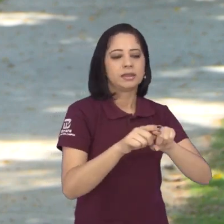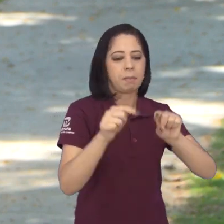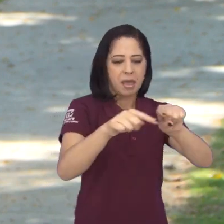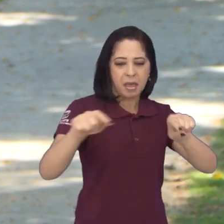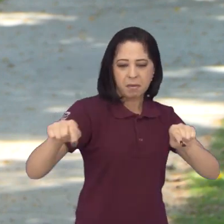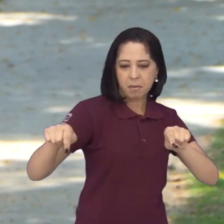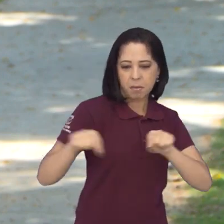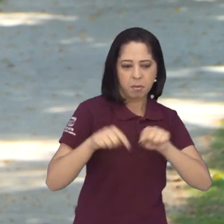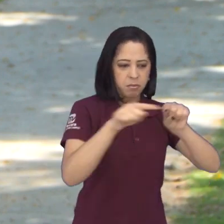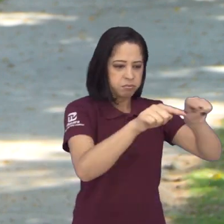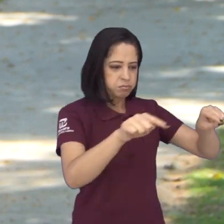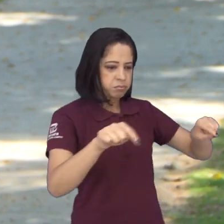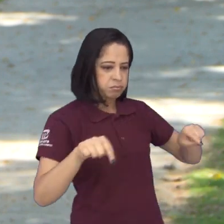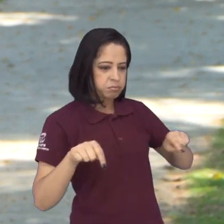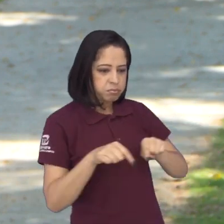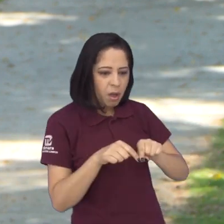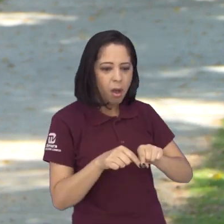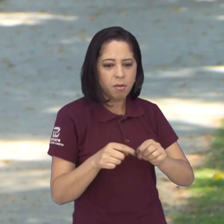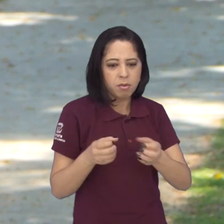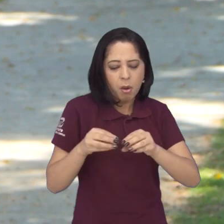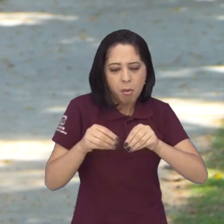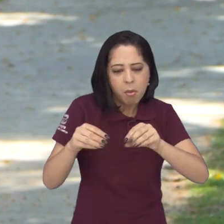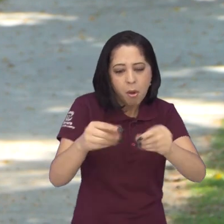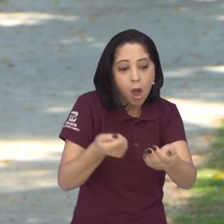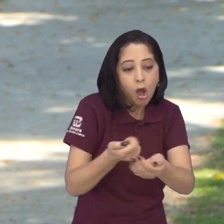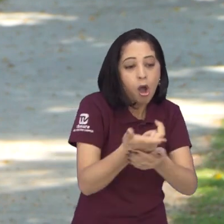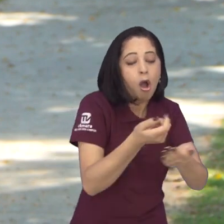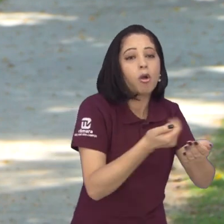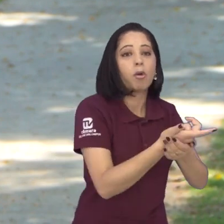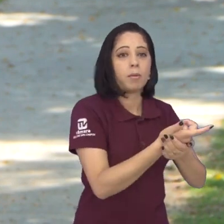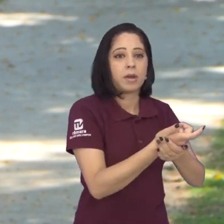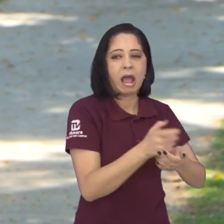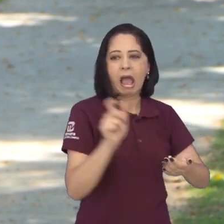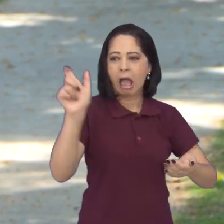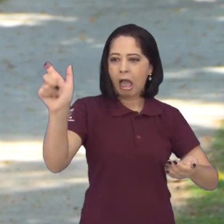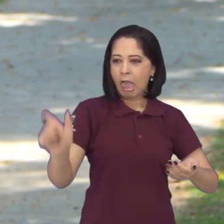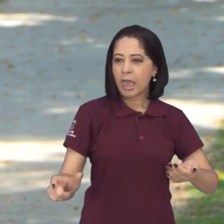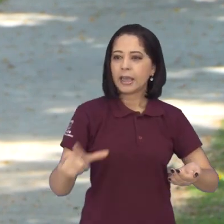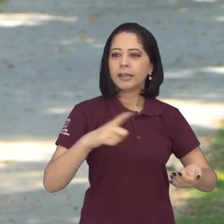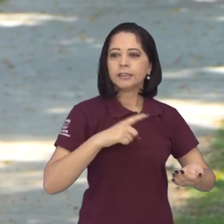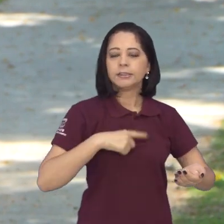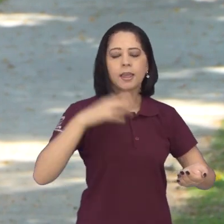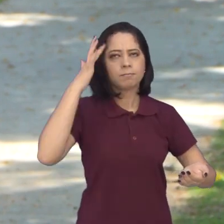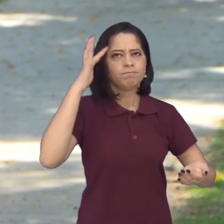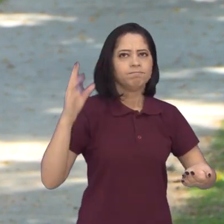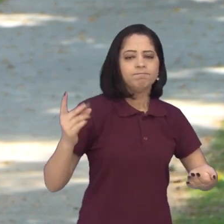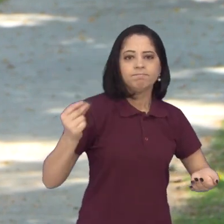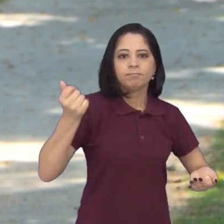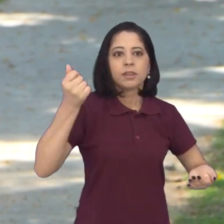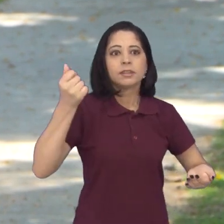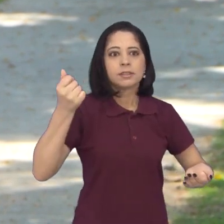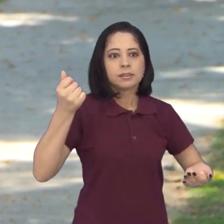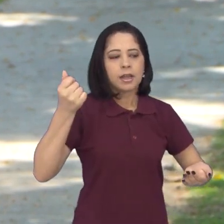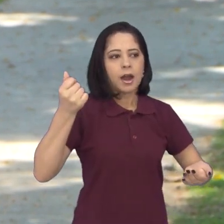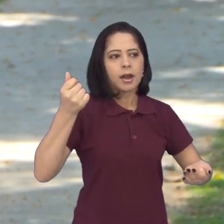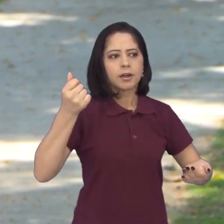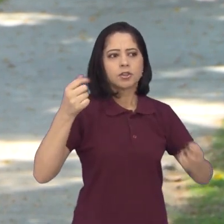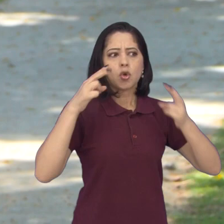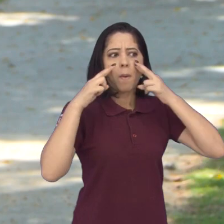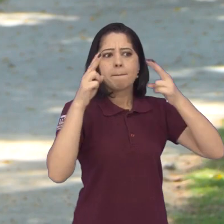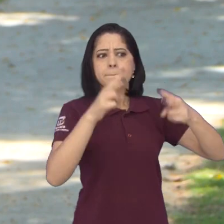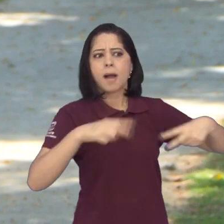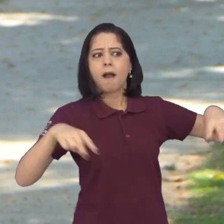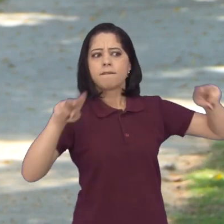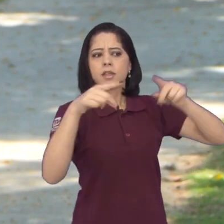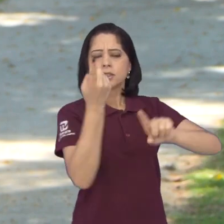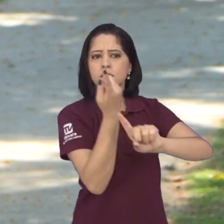empreendedores, vários loteamentos surgiram em terras deles. Então, essa visão anterior do Carlos Satelmaier favoreceu e